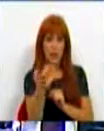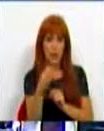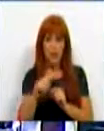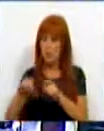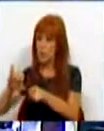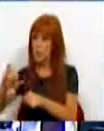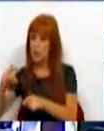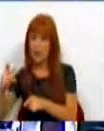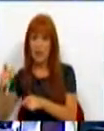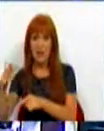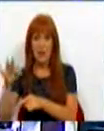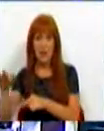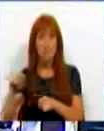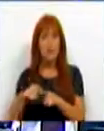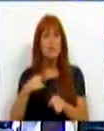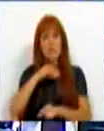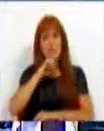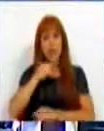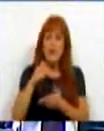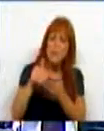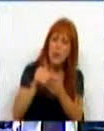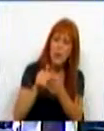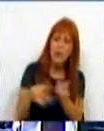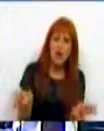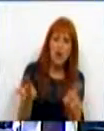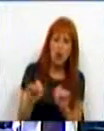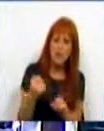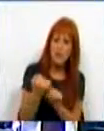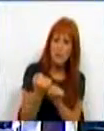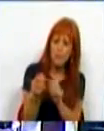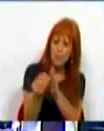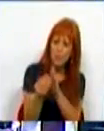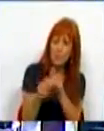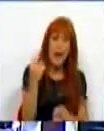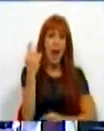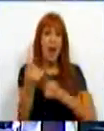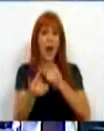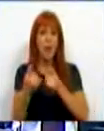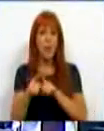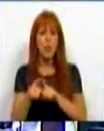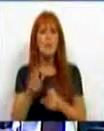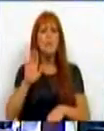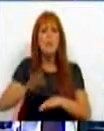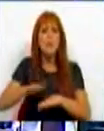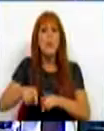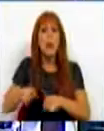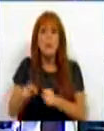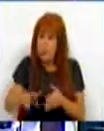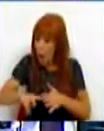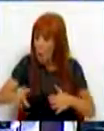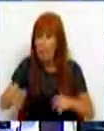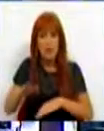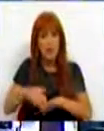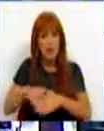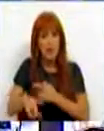do CITAF, no sentido de podermos introduzir as novas funcionalidades, algumas delas resultantes até de reformas que